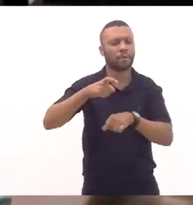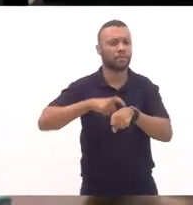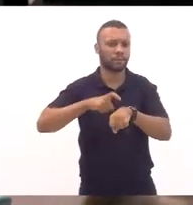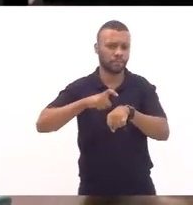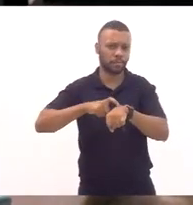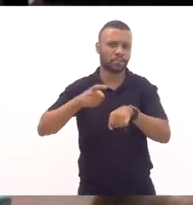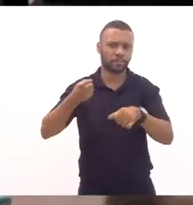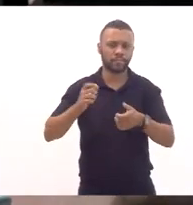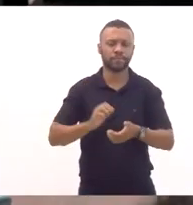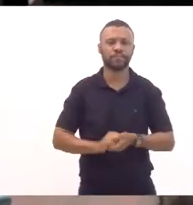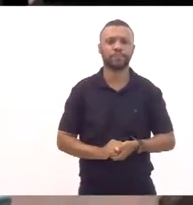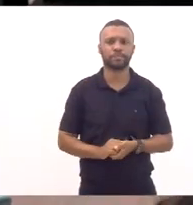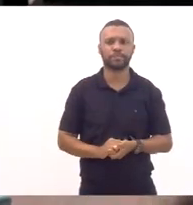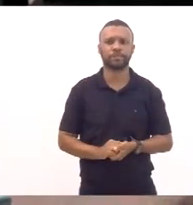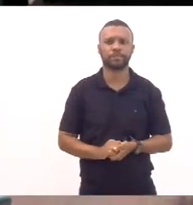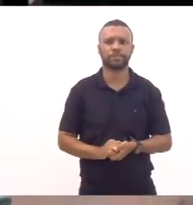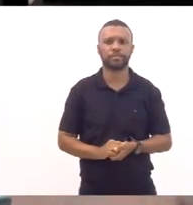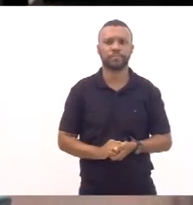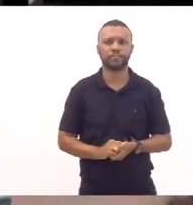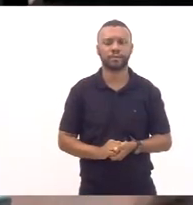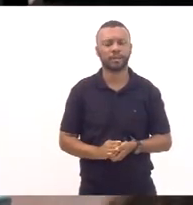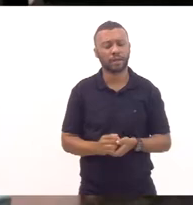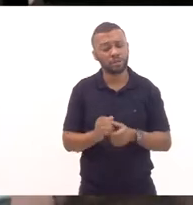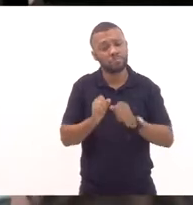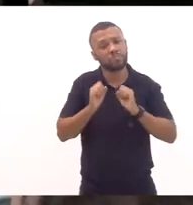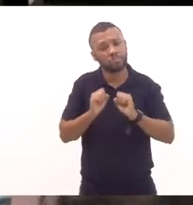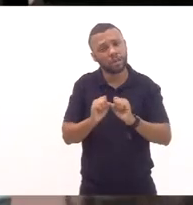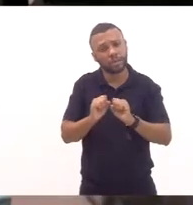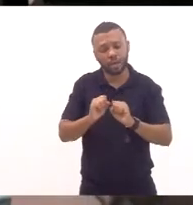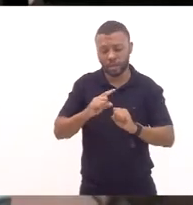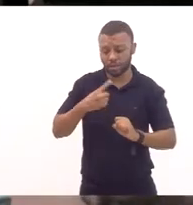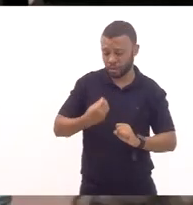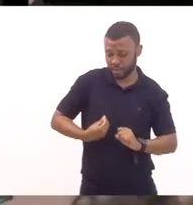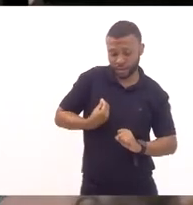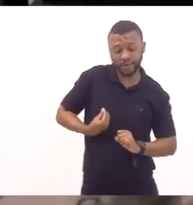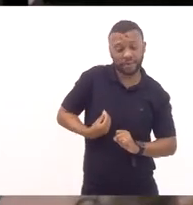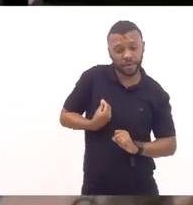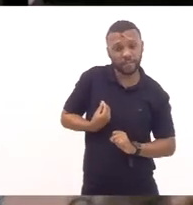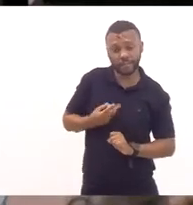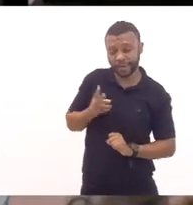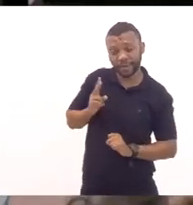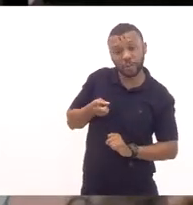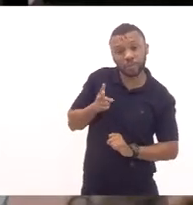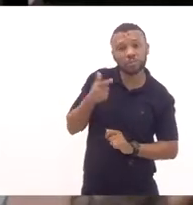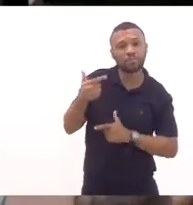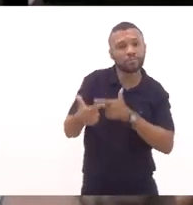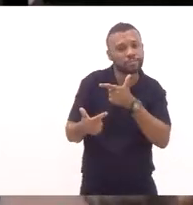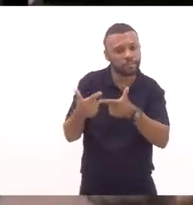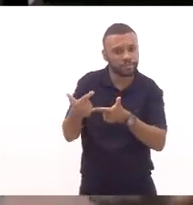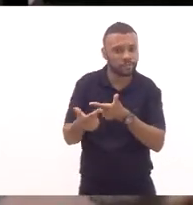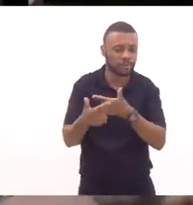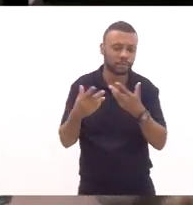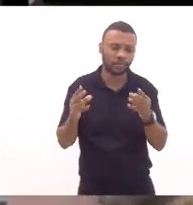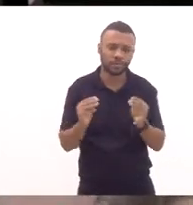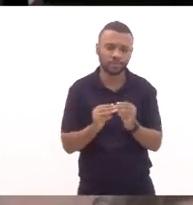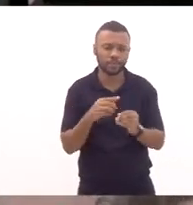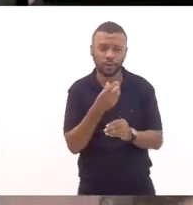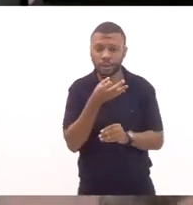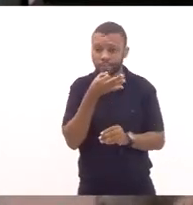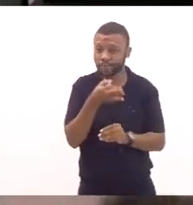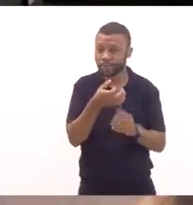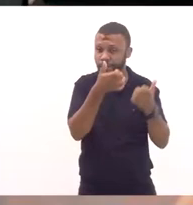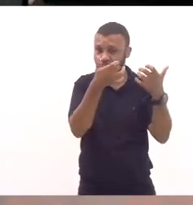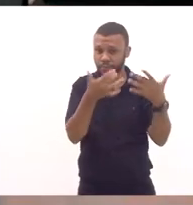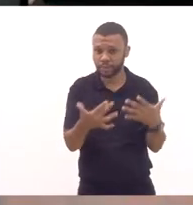o poder estar vivo e dando continuidade. É, a intervenção que nós fizemos aqui, eu queria